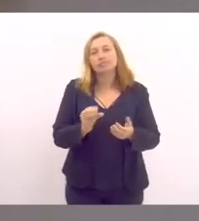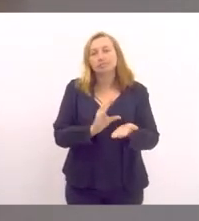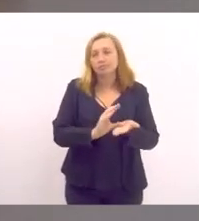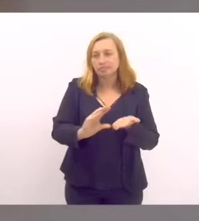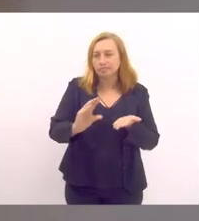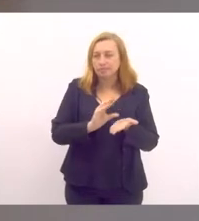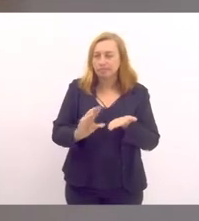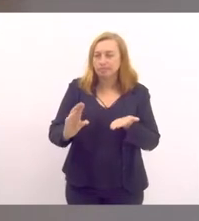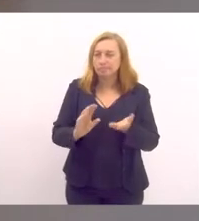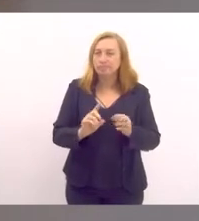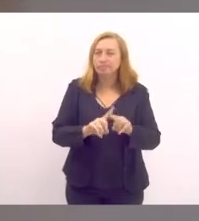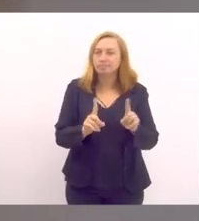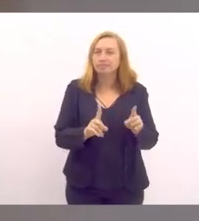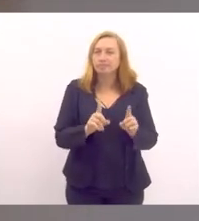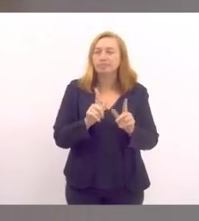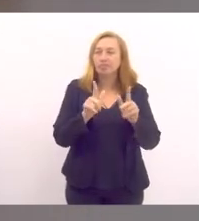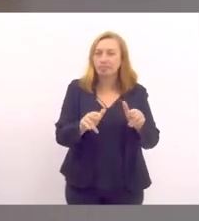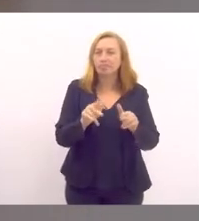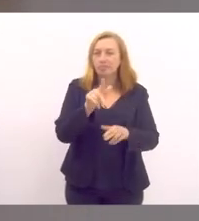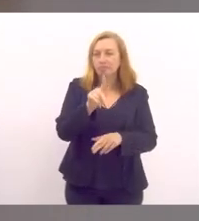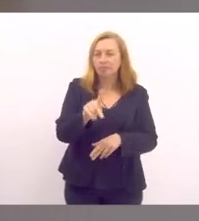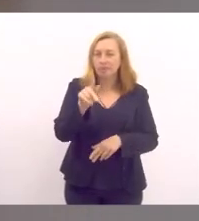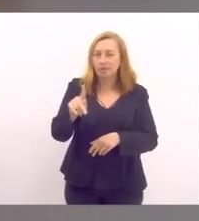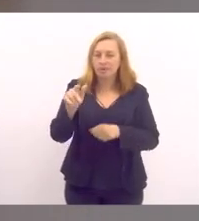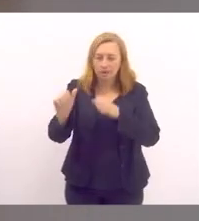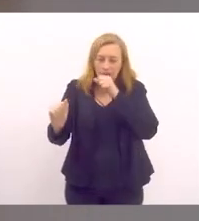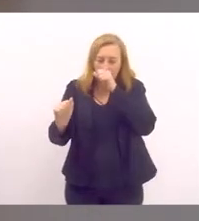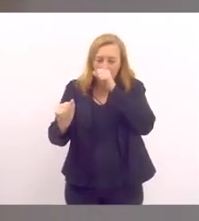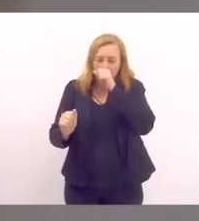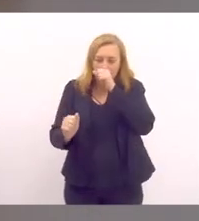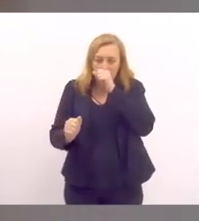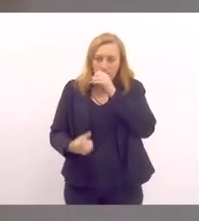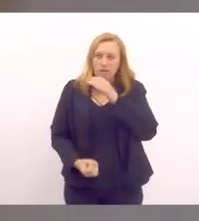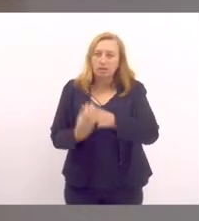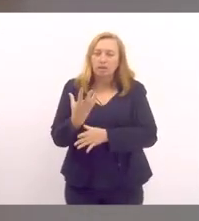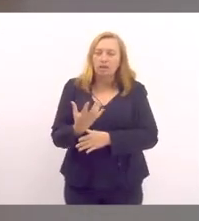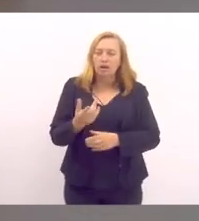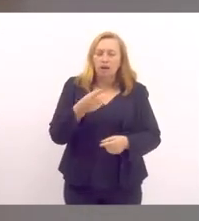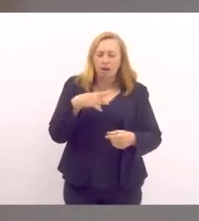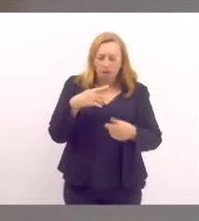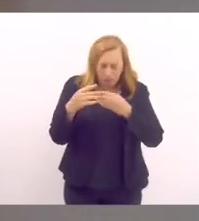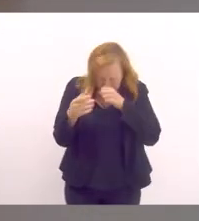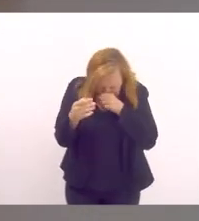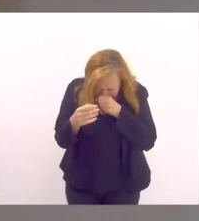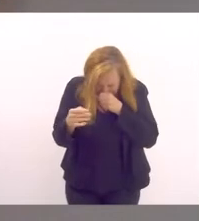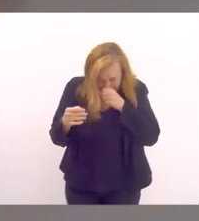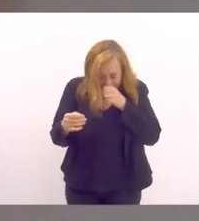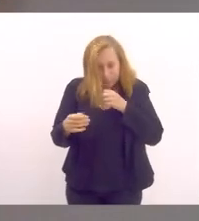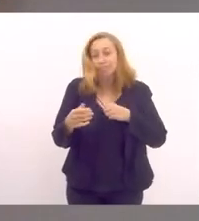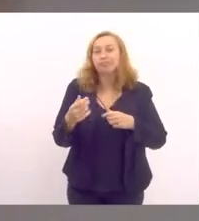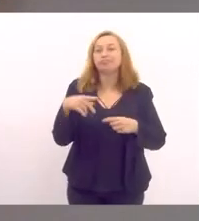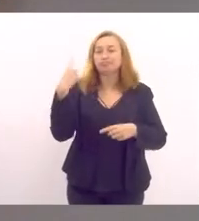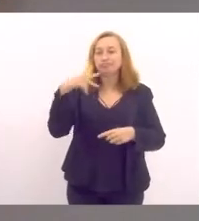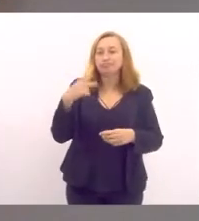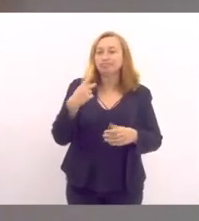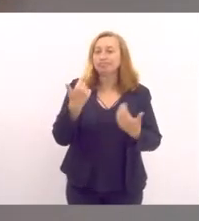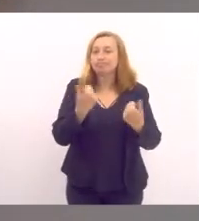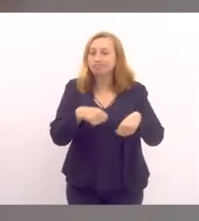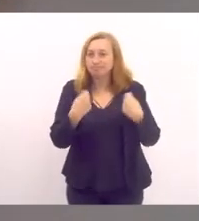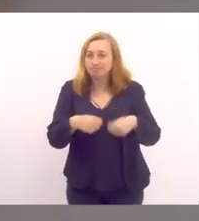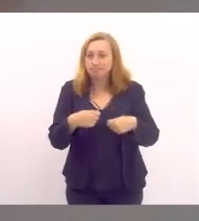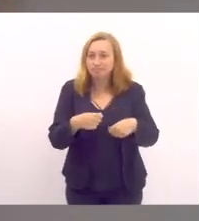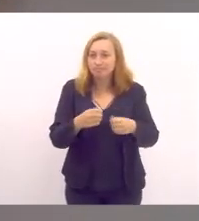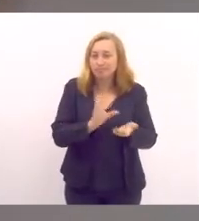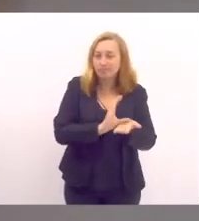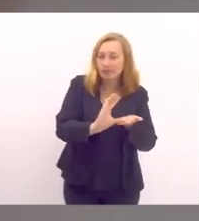menos, é igual no PPA, né? Você cria lá uma política que não precisa nem botar recurso, bota 0,01, mas pelo menos tem a política que se